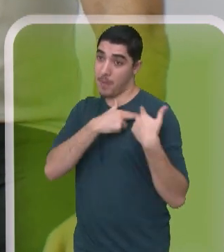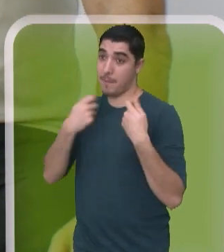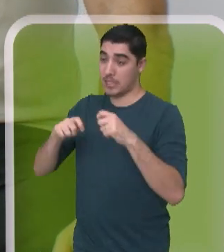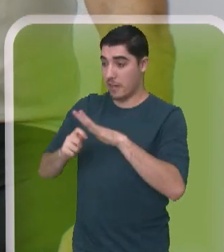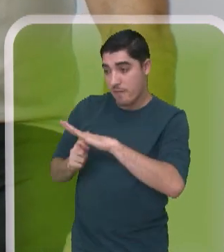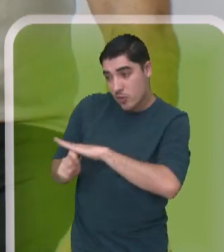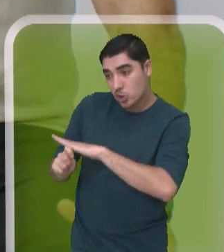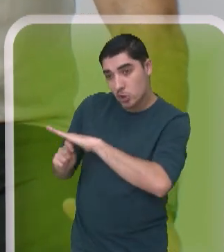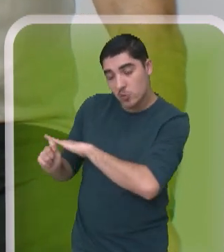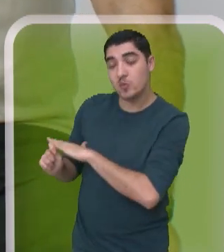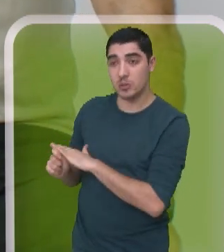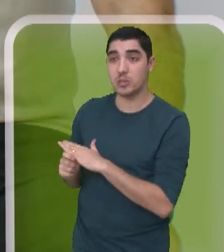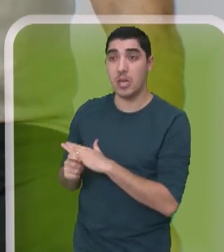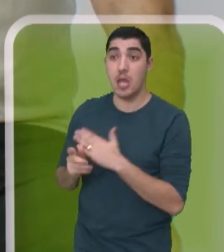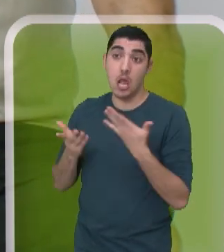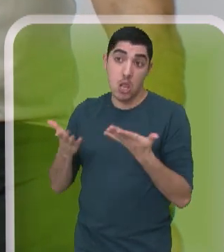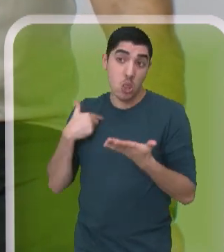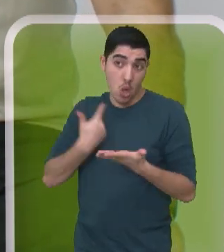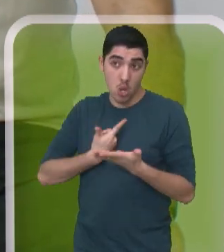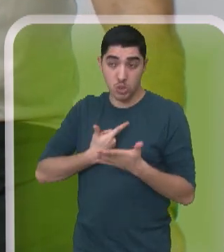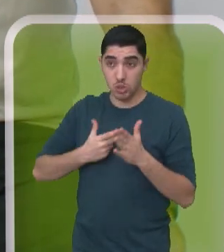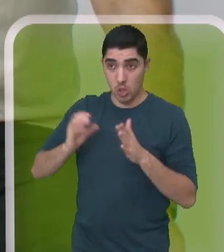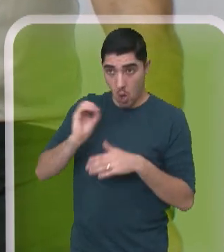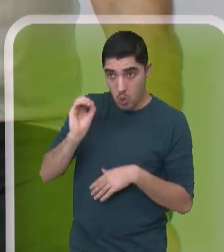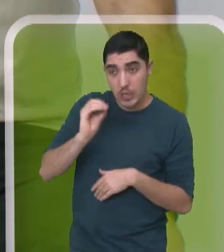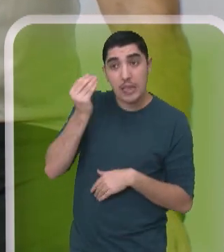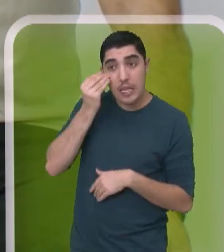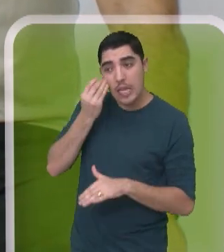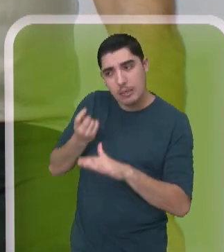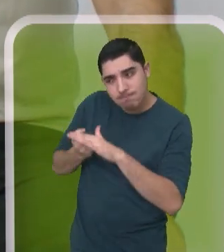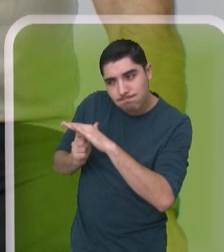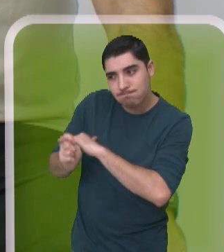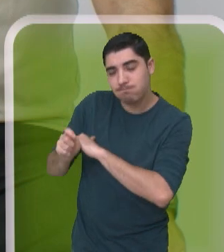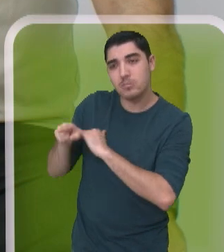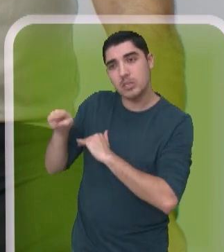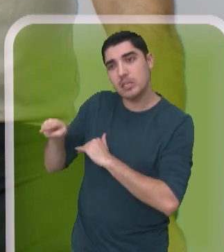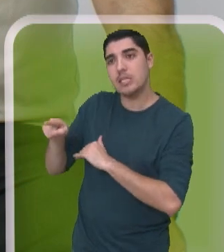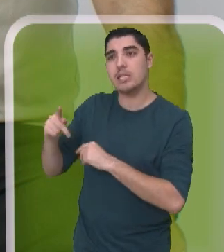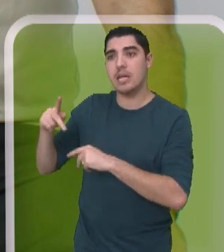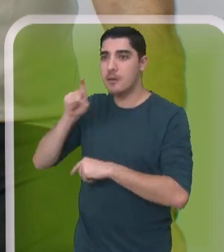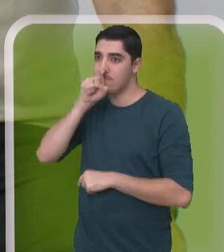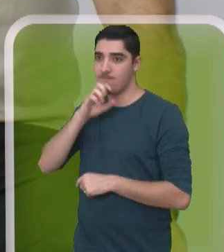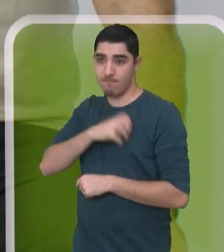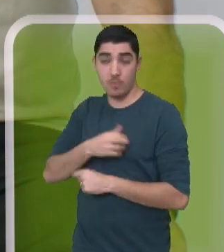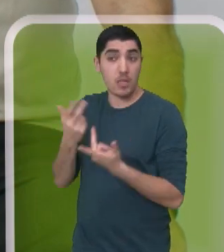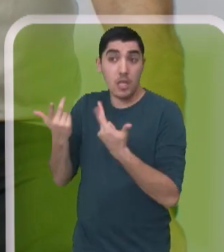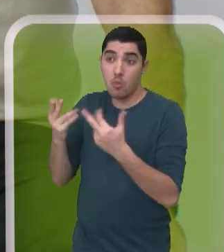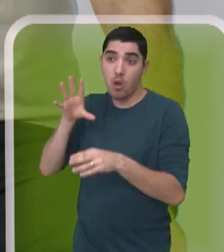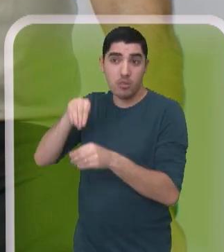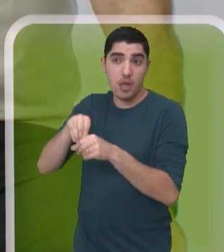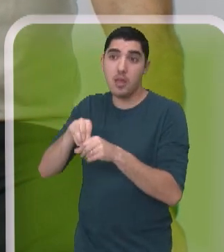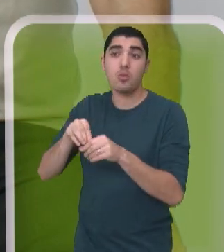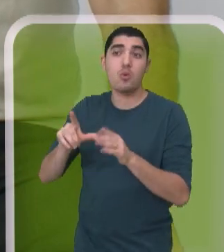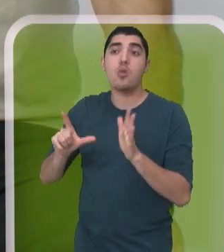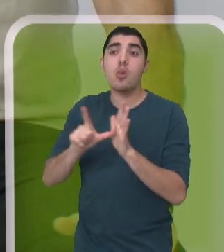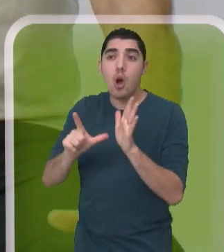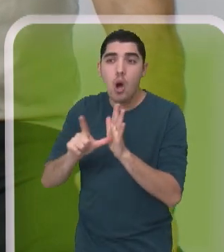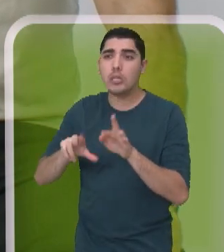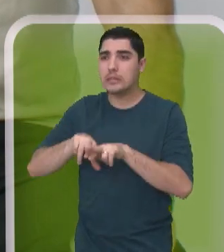o que nós vamos procurar fazer, gerir o São José, assim como nós fazemos nos nossos outros